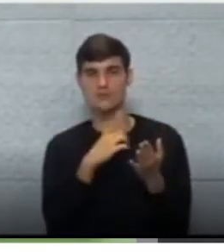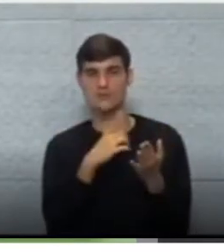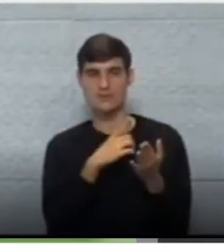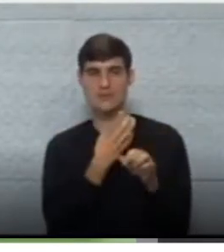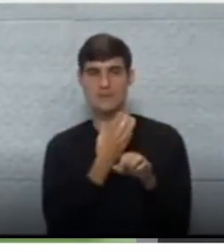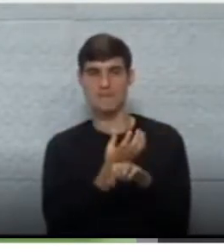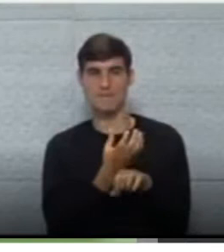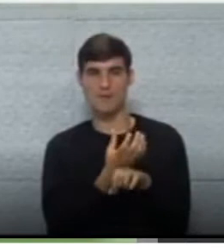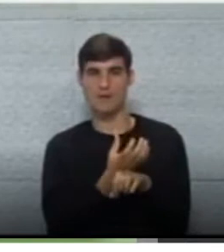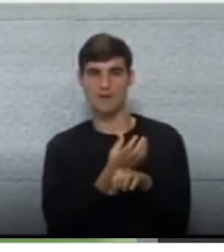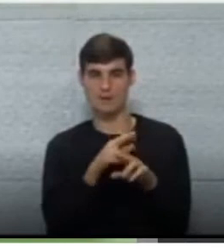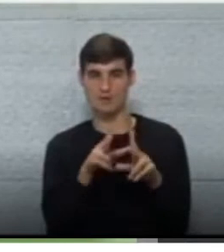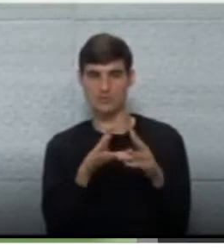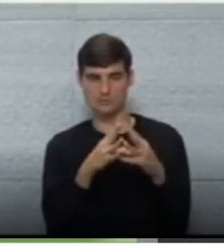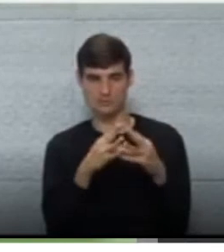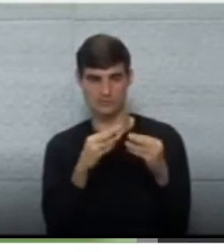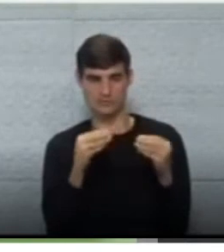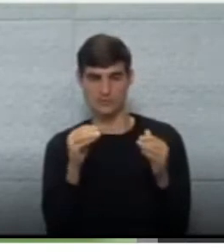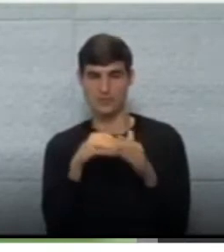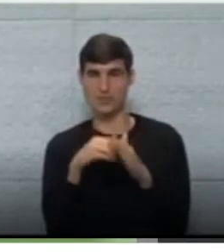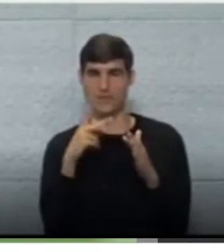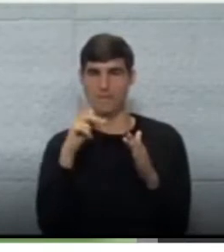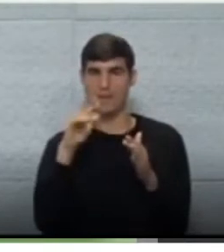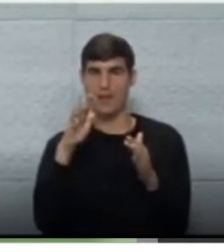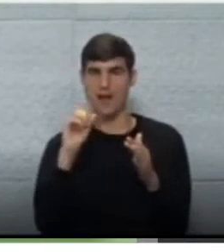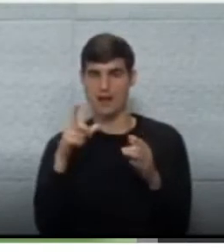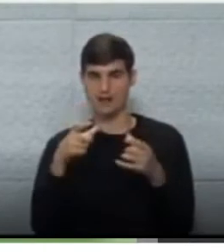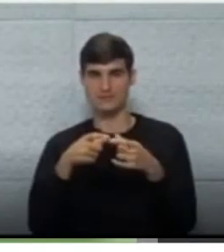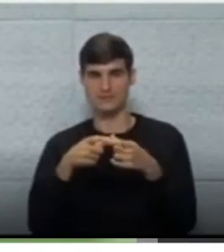do material que está diluído na placa.